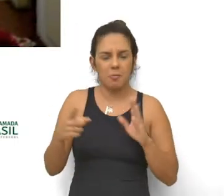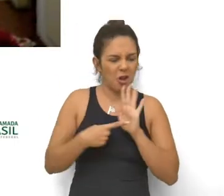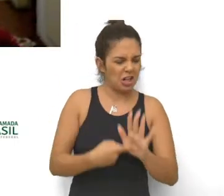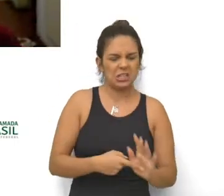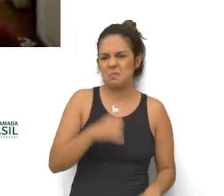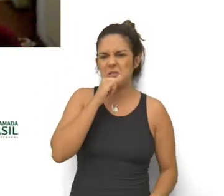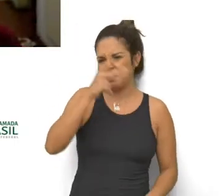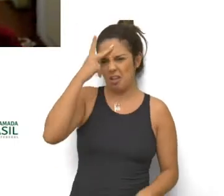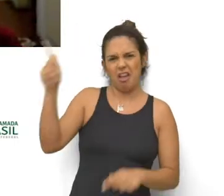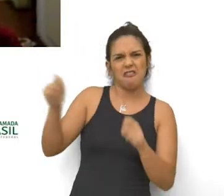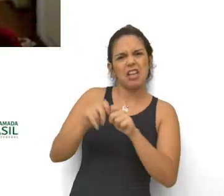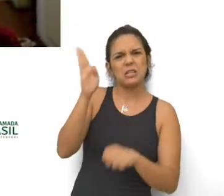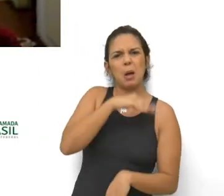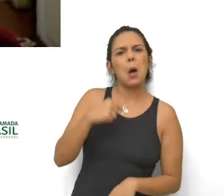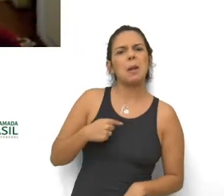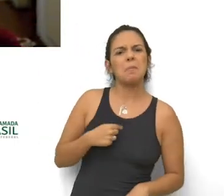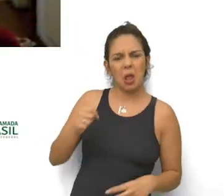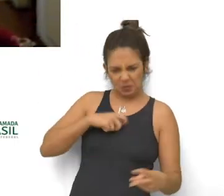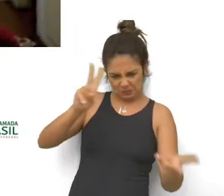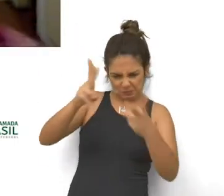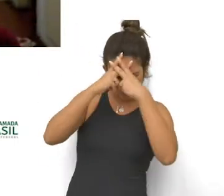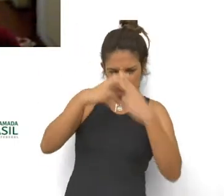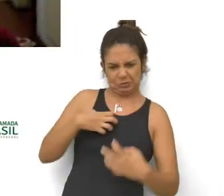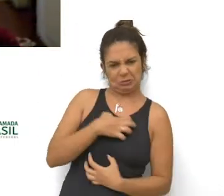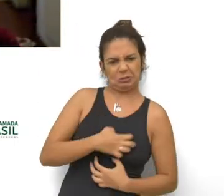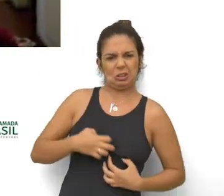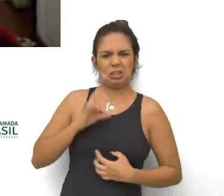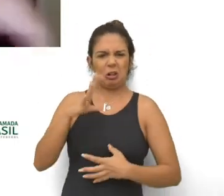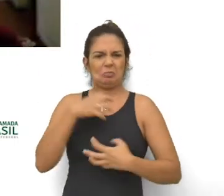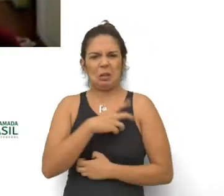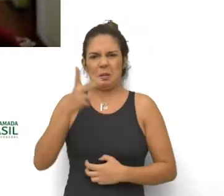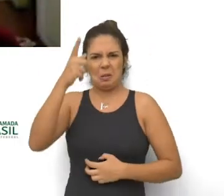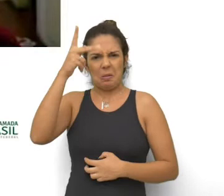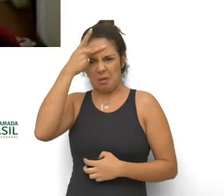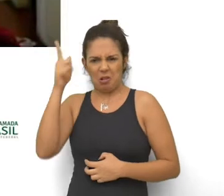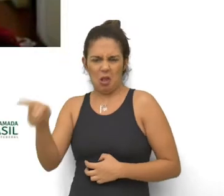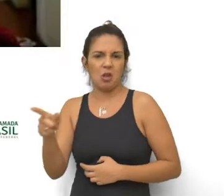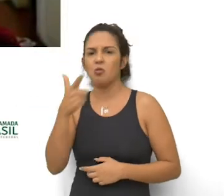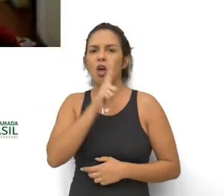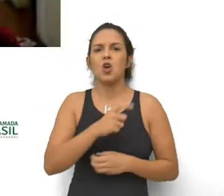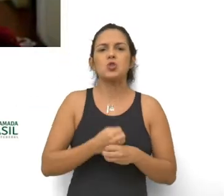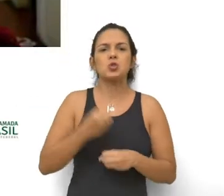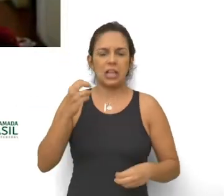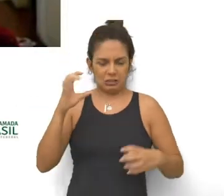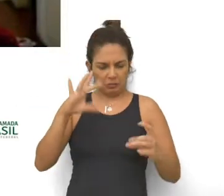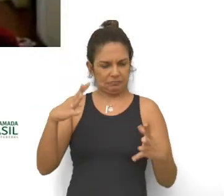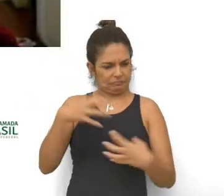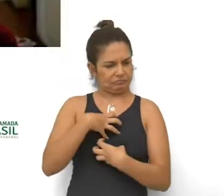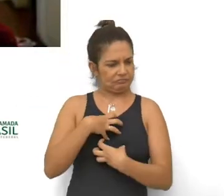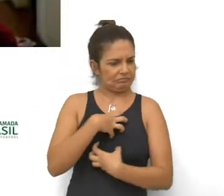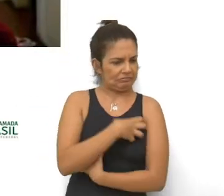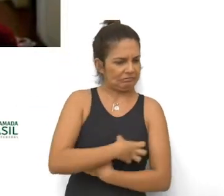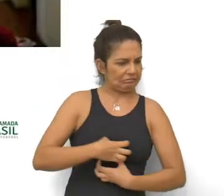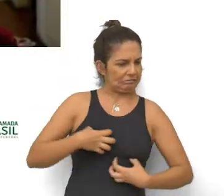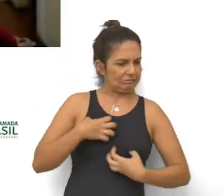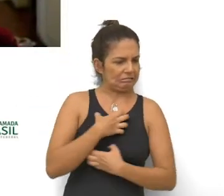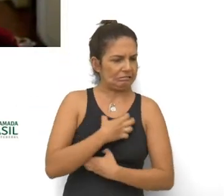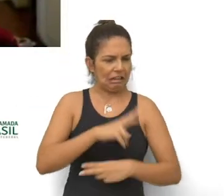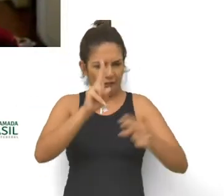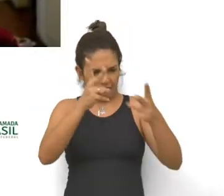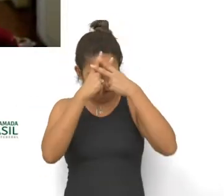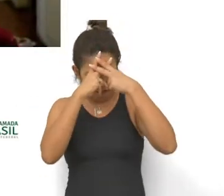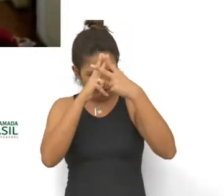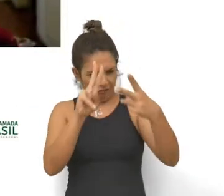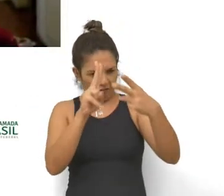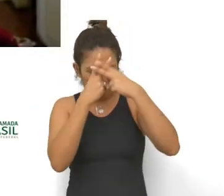para ela. Como é que ela pode estar feliz? Como é que ela pode ter sucesso em alguma coisa? Ela tem que ficar comprometida com essa